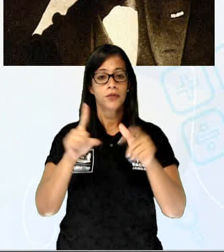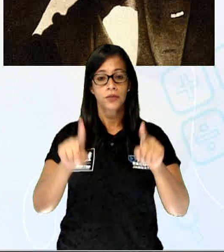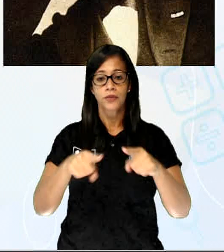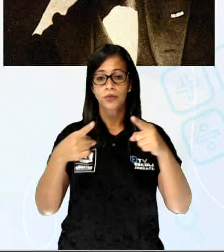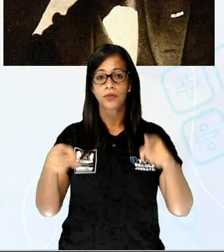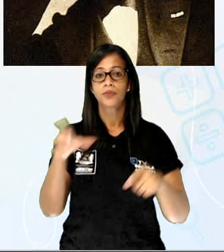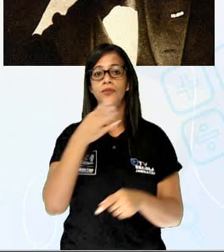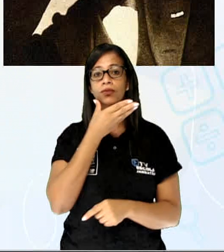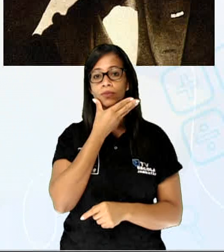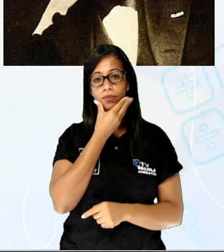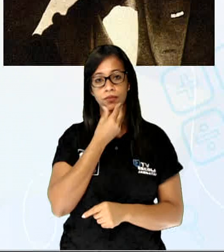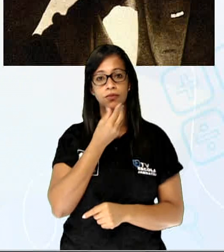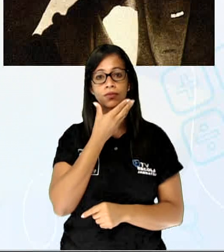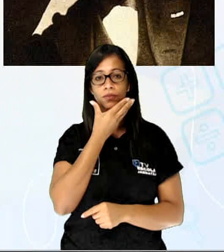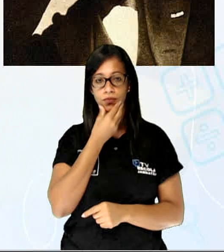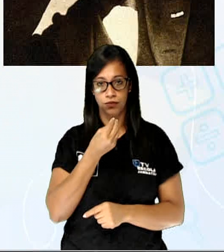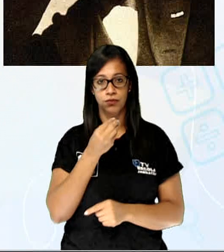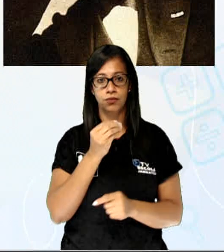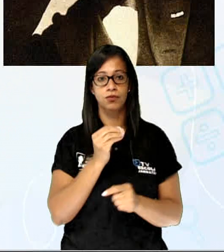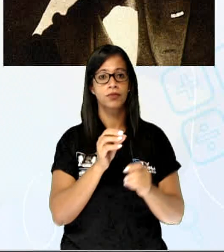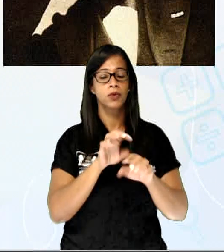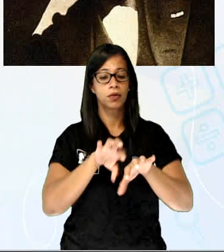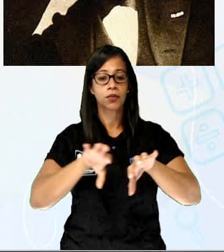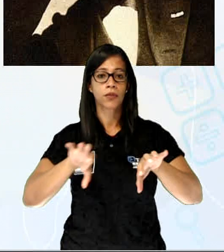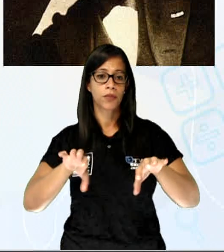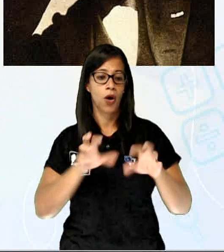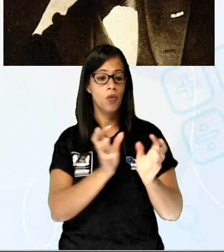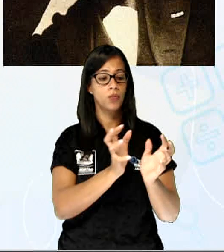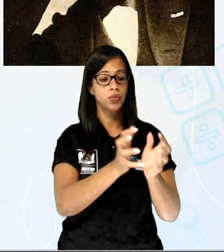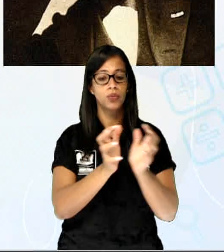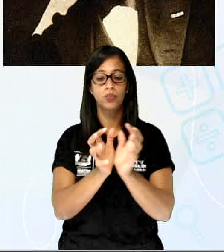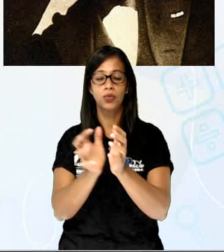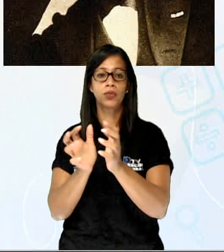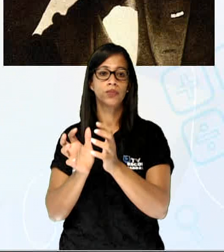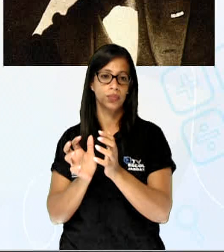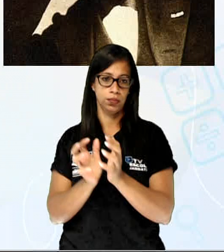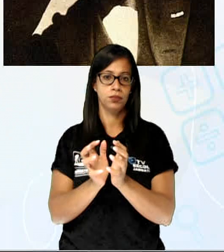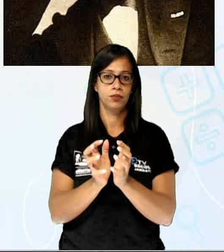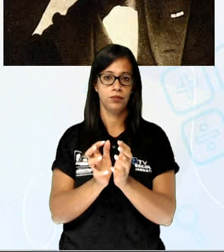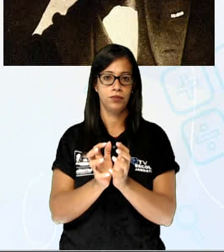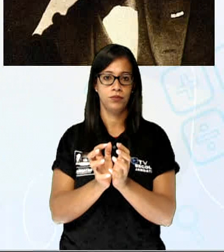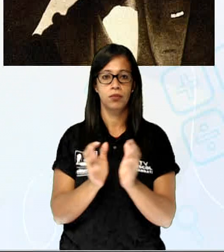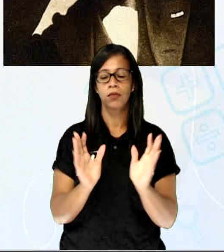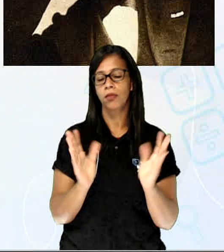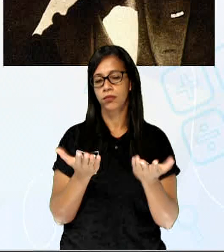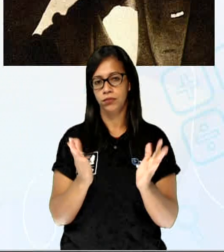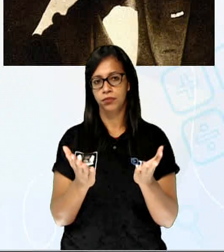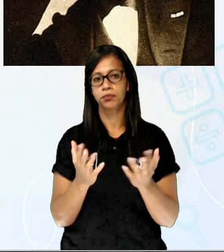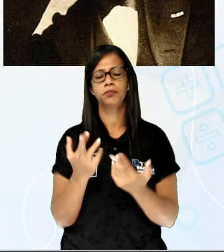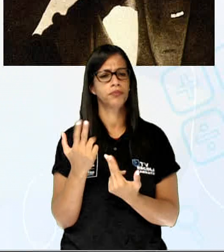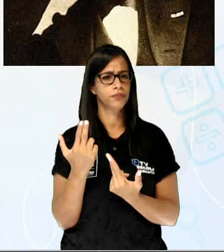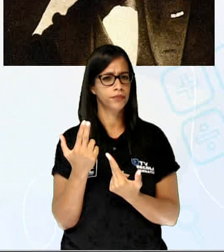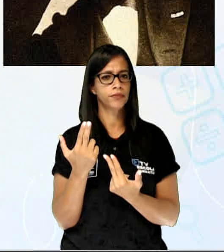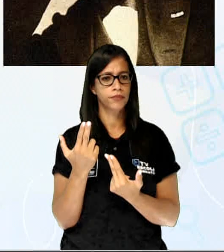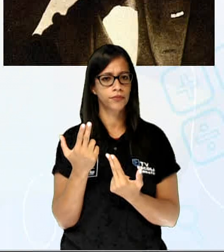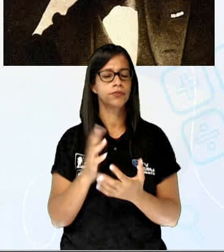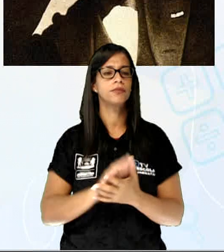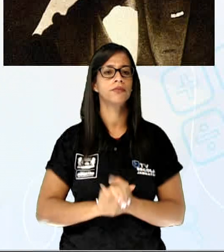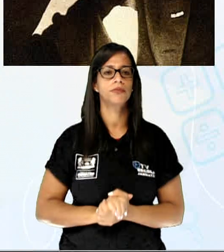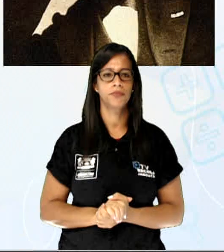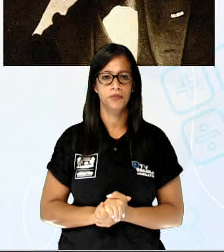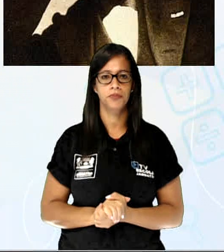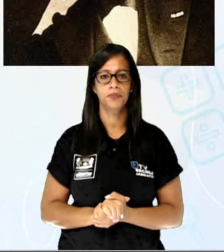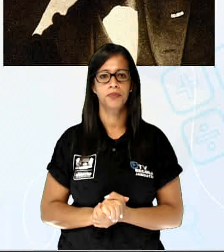que distribuiu a orquestra como conhecemos hoje, variando de 80 a 100 músicos, a orquestra sinfônica,